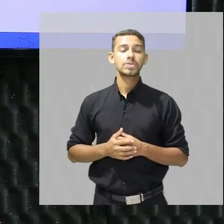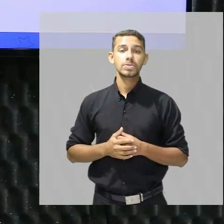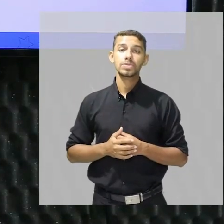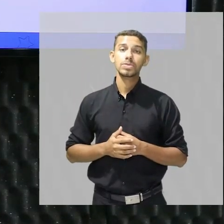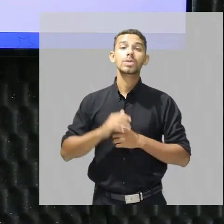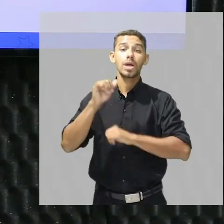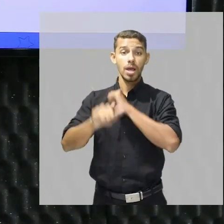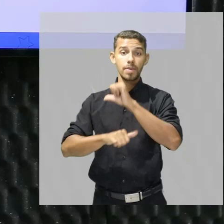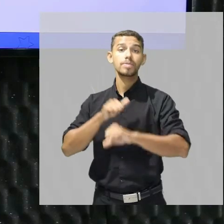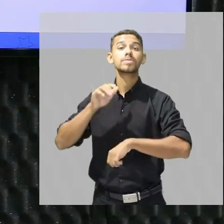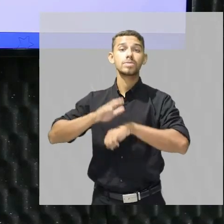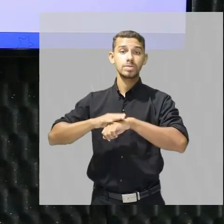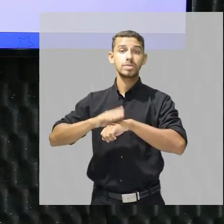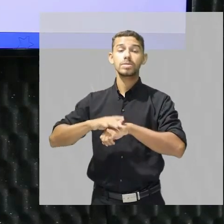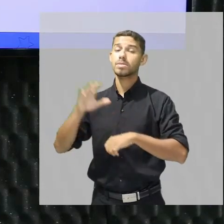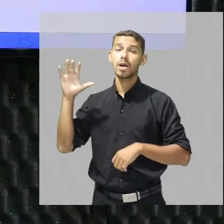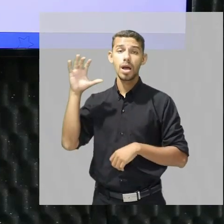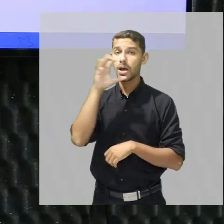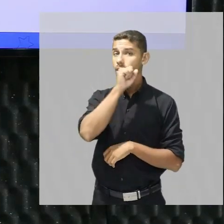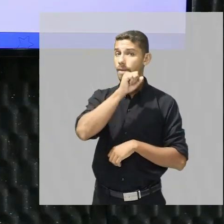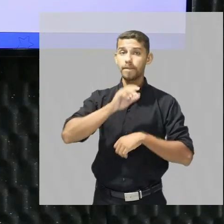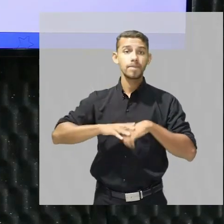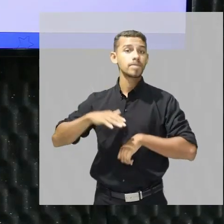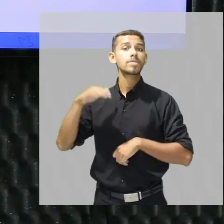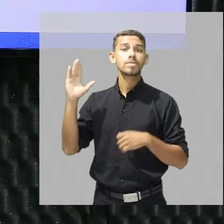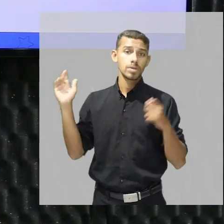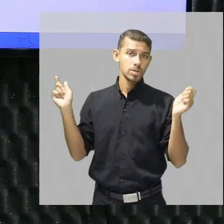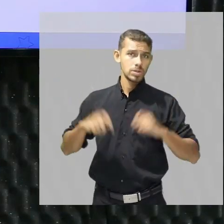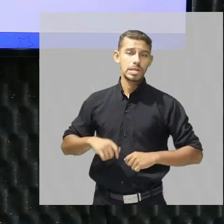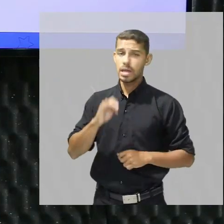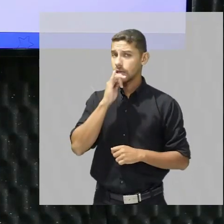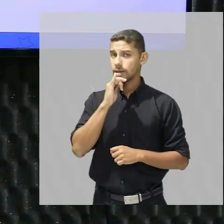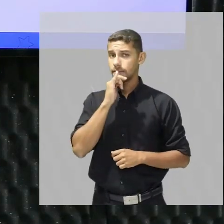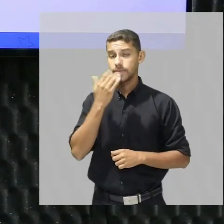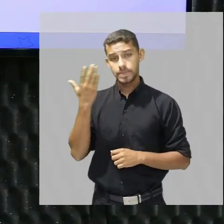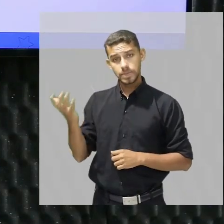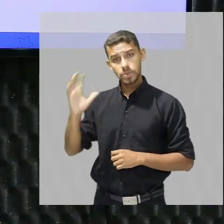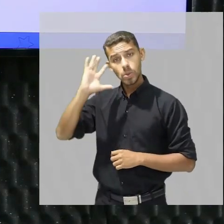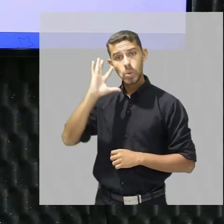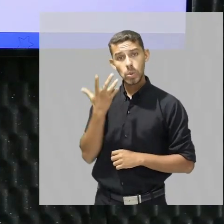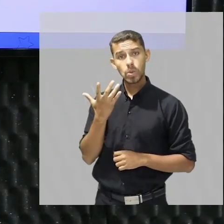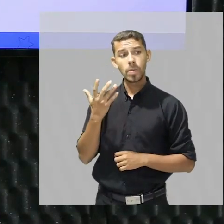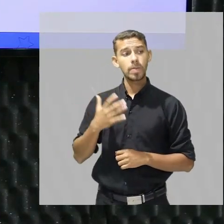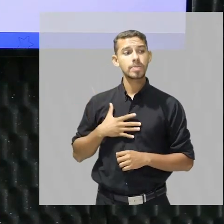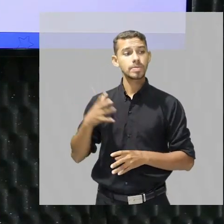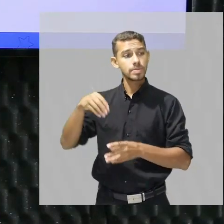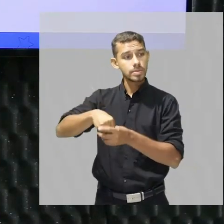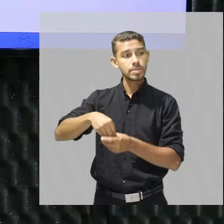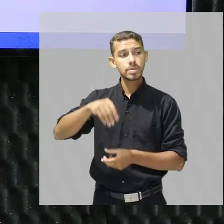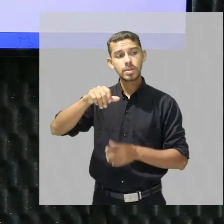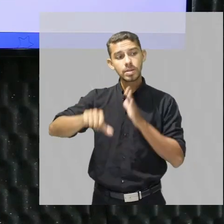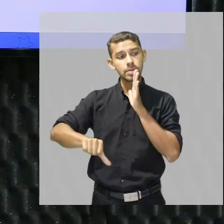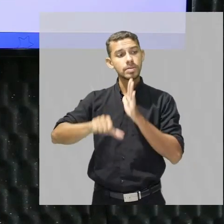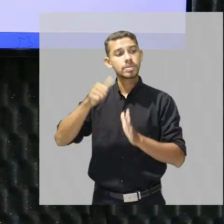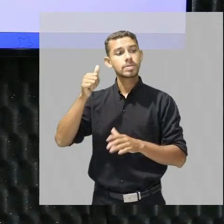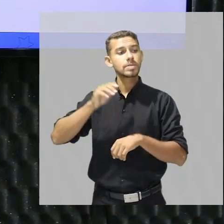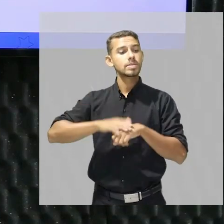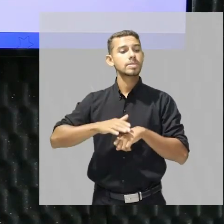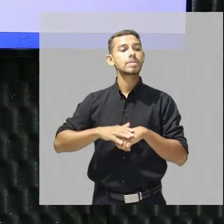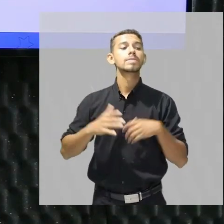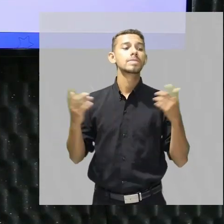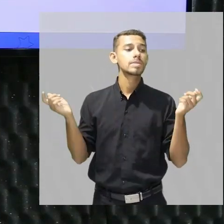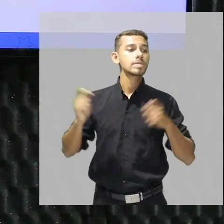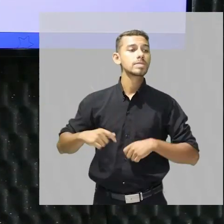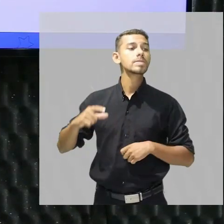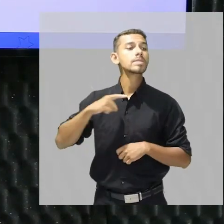as mudanças são geralmente mais rápidas do que, por exemplo, aconteceria na sucessão primária. Lá na sucessão primária,